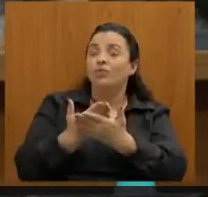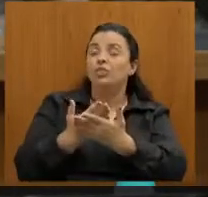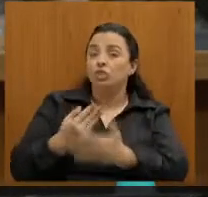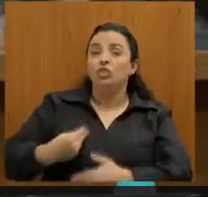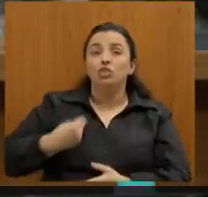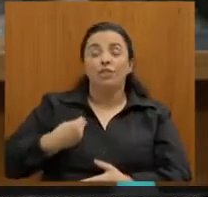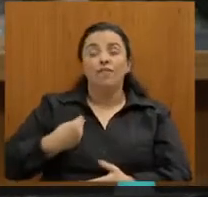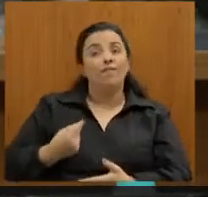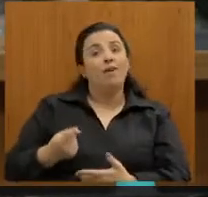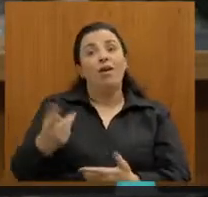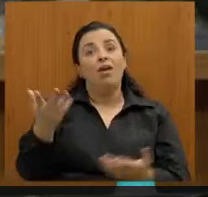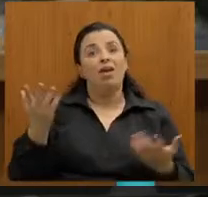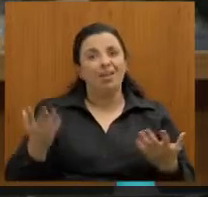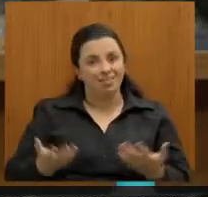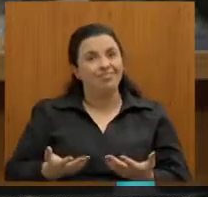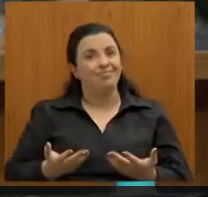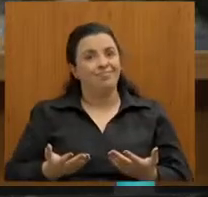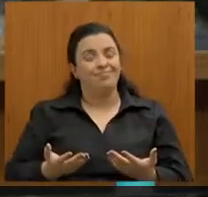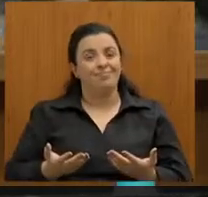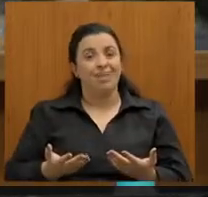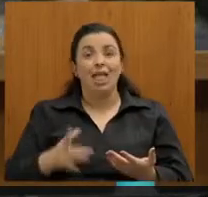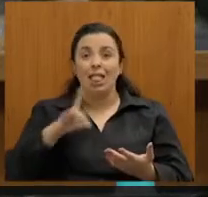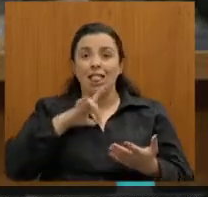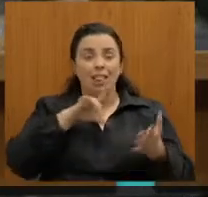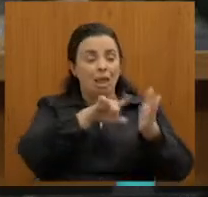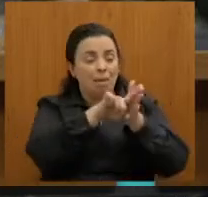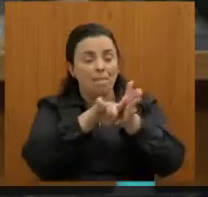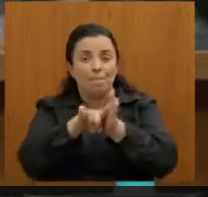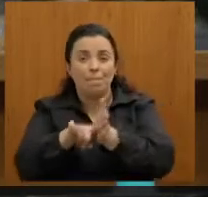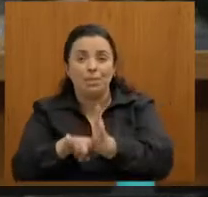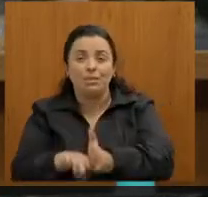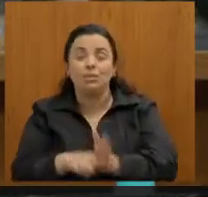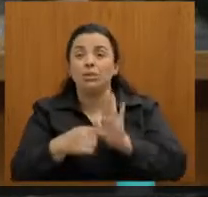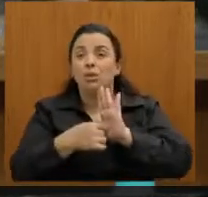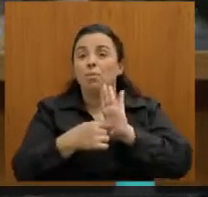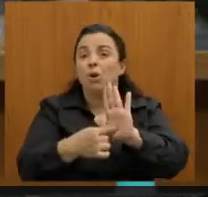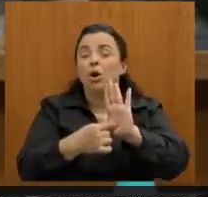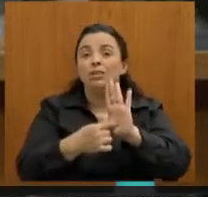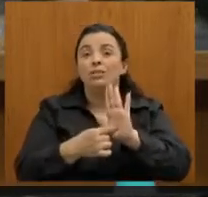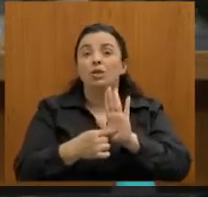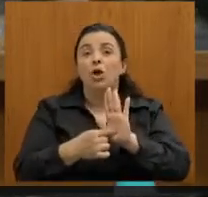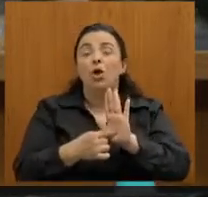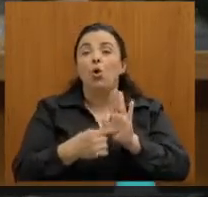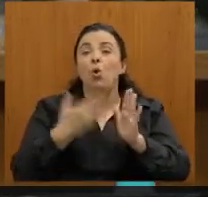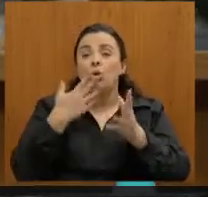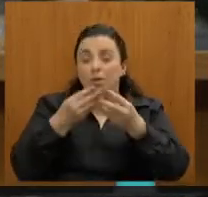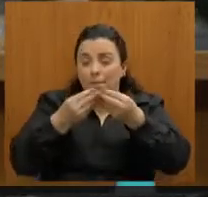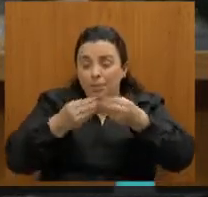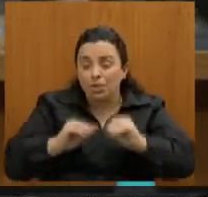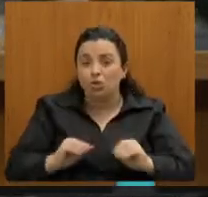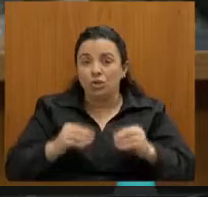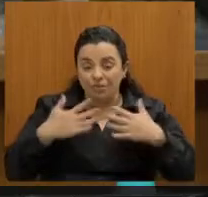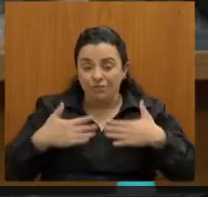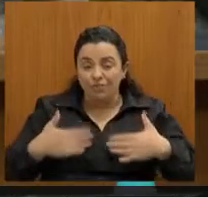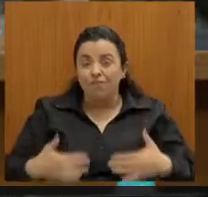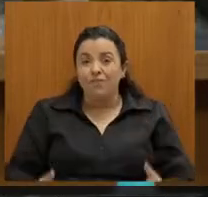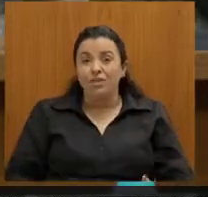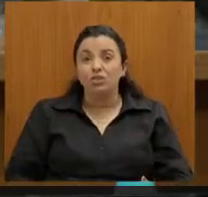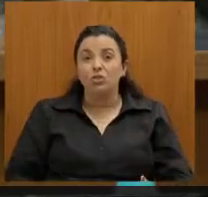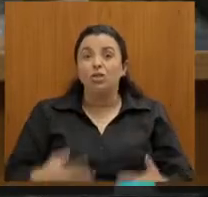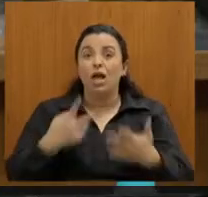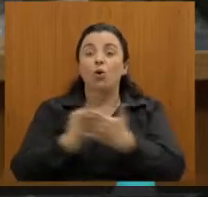não existem pesquisas que apontam inclusive dos danos físicos causados pela violência